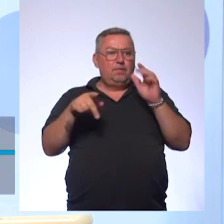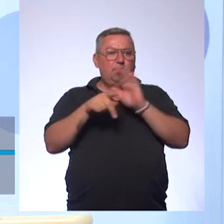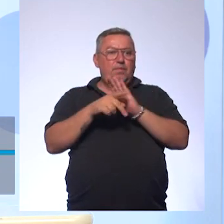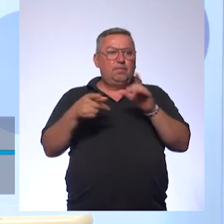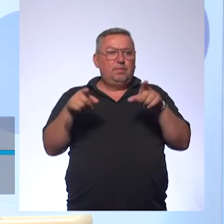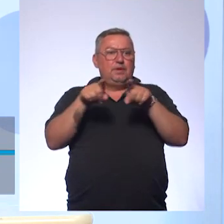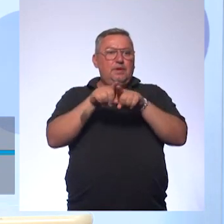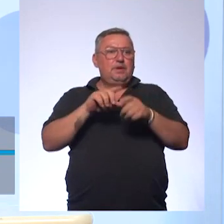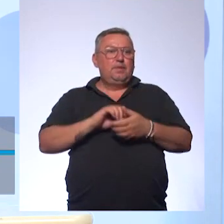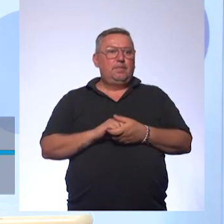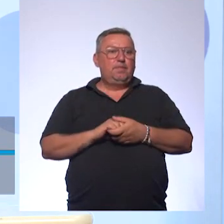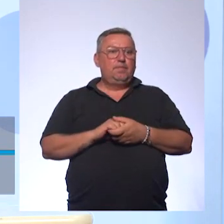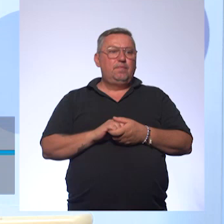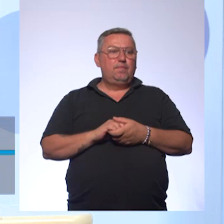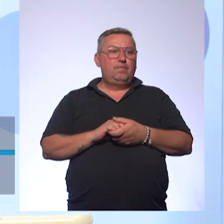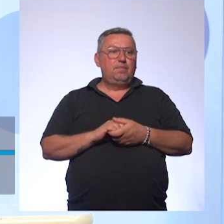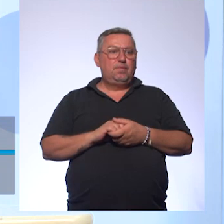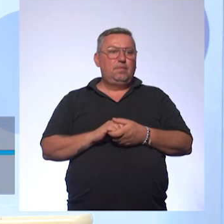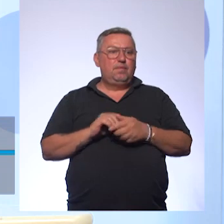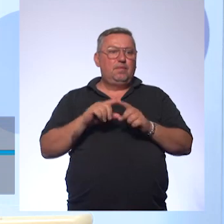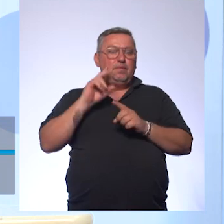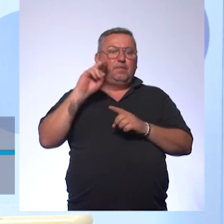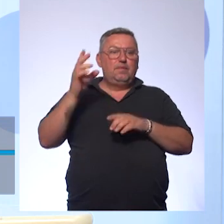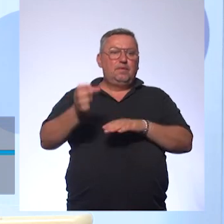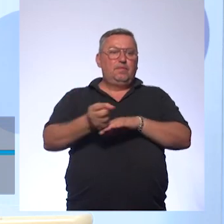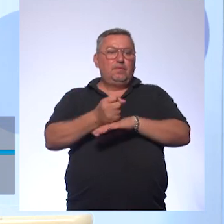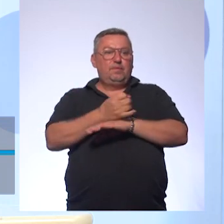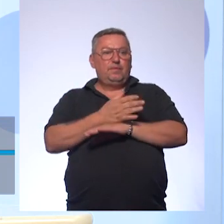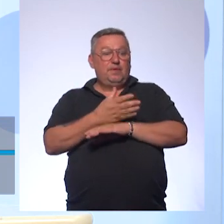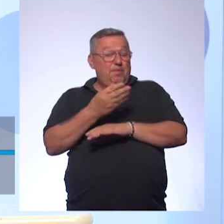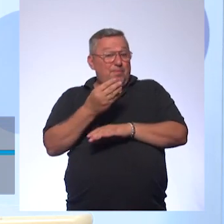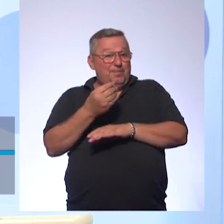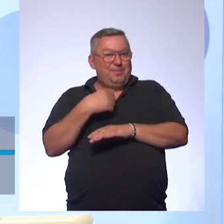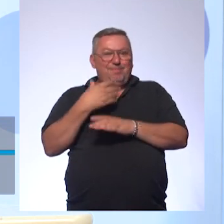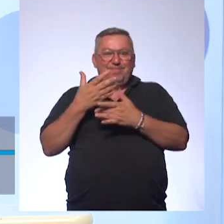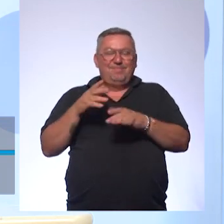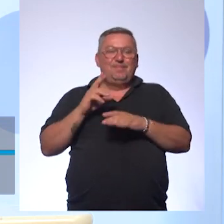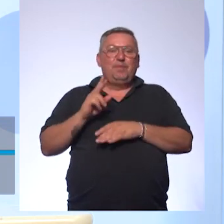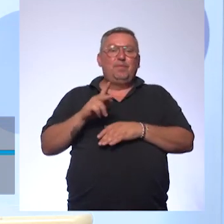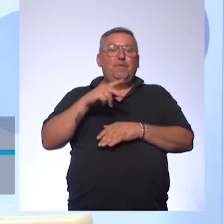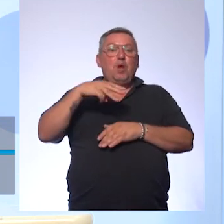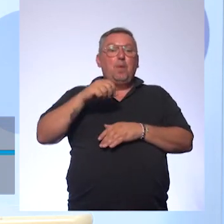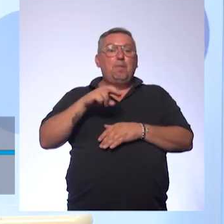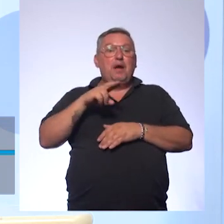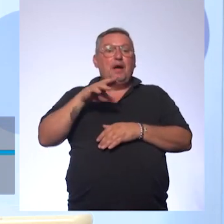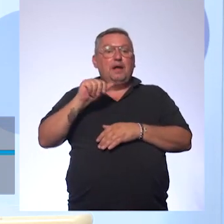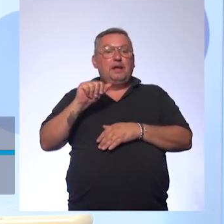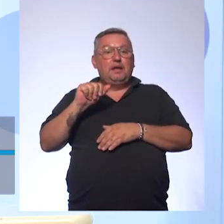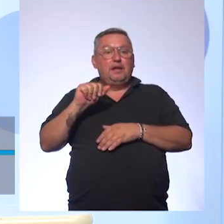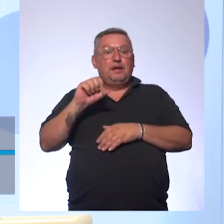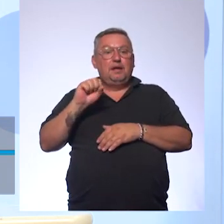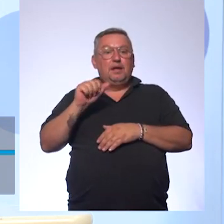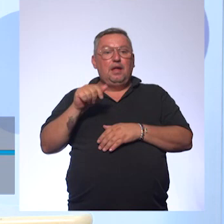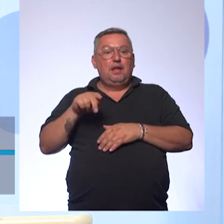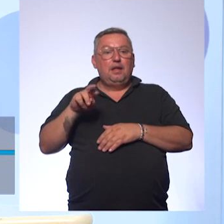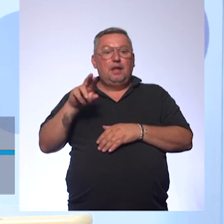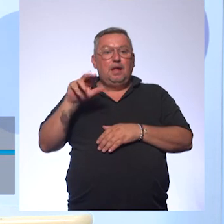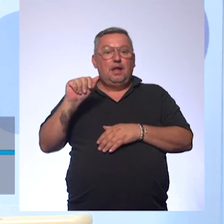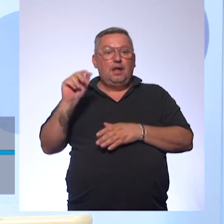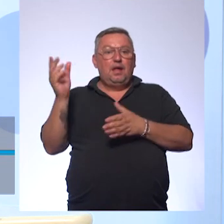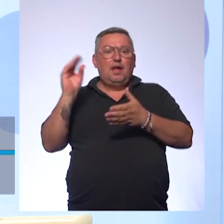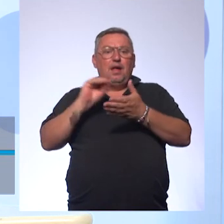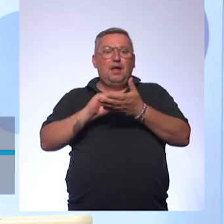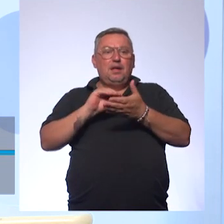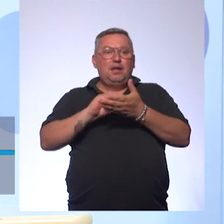essa resposta, mas esperava também um pouquinho mais, mas logo de... Por isso que a gente fica feliz, né, com a participação, com essa conversa